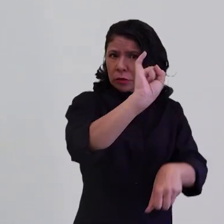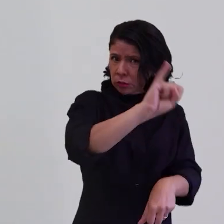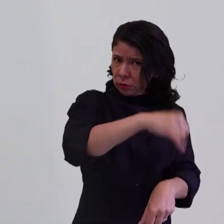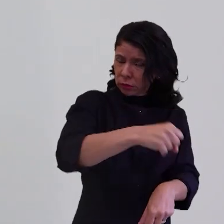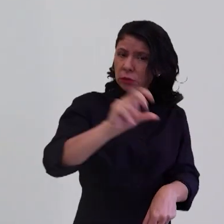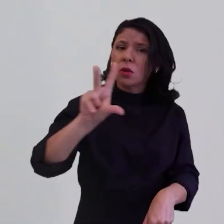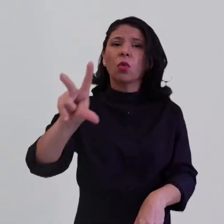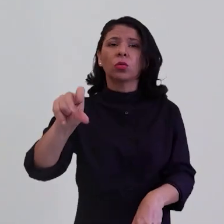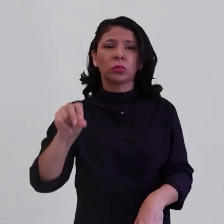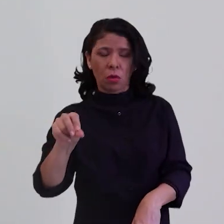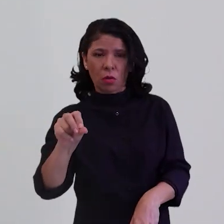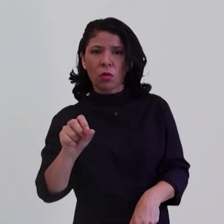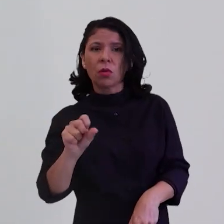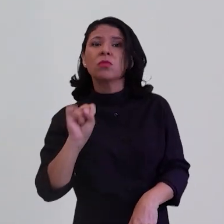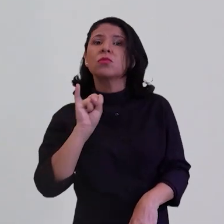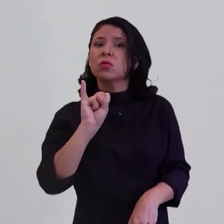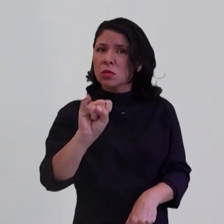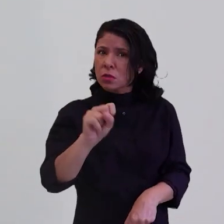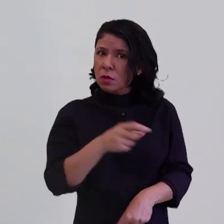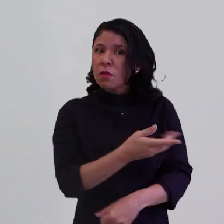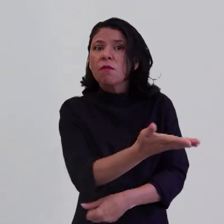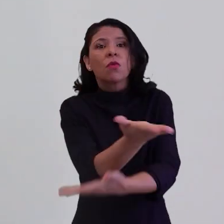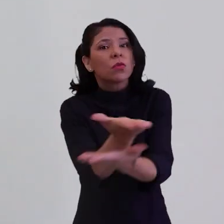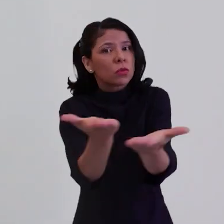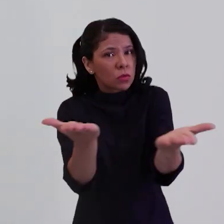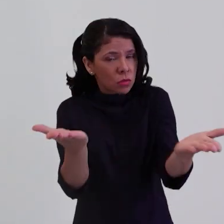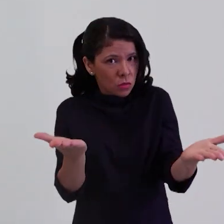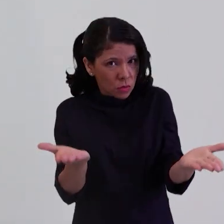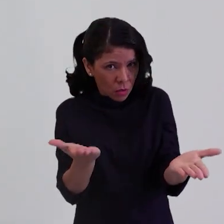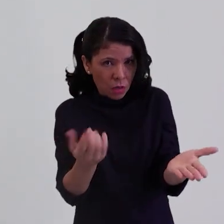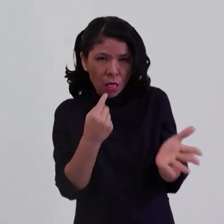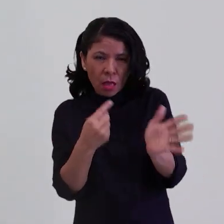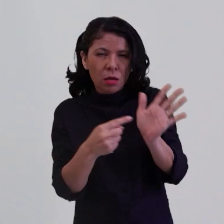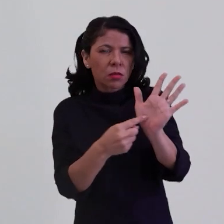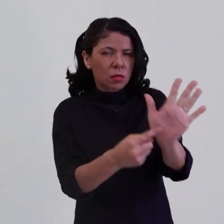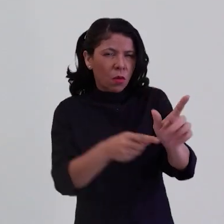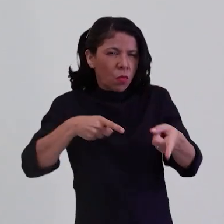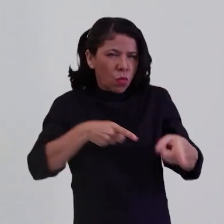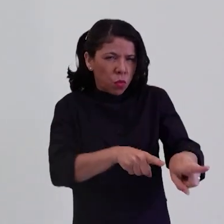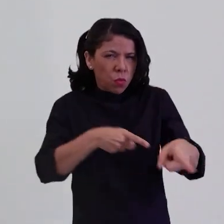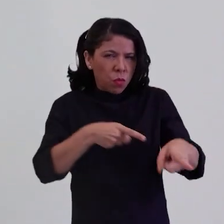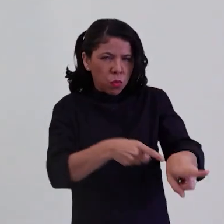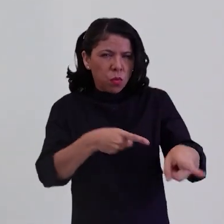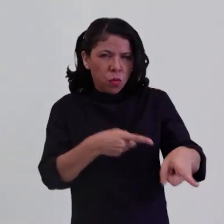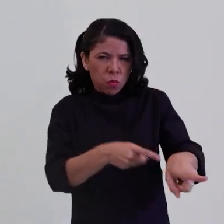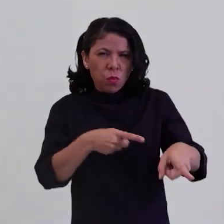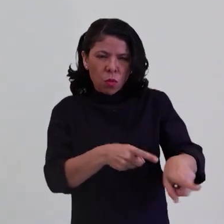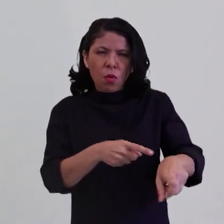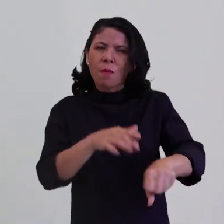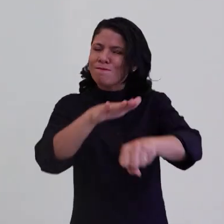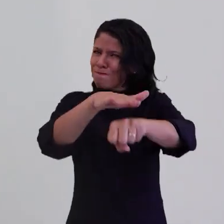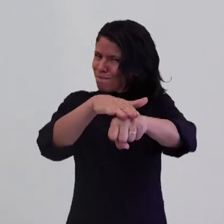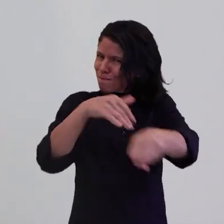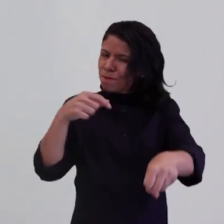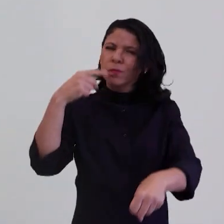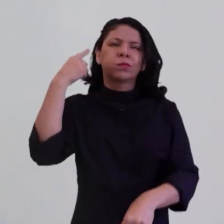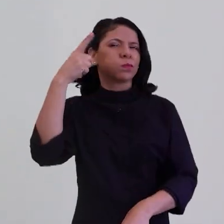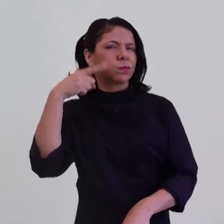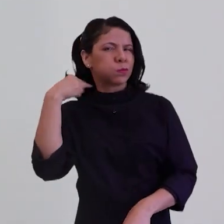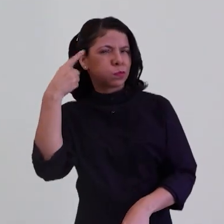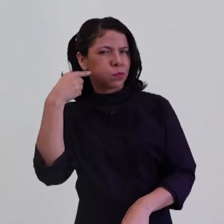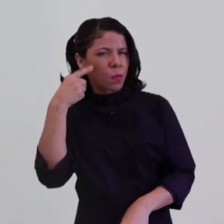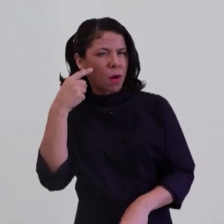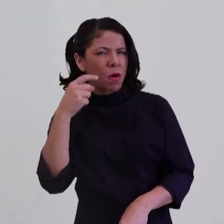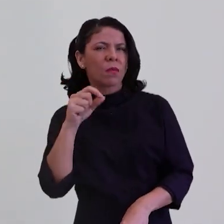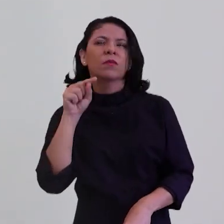nós falamos que a pessoa primeiro tem que se defender para depois se dizer se ela é culpada ou não. Então, se o senhor foi denunciado,